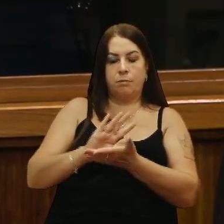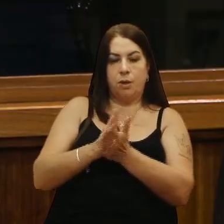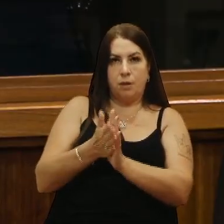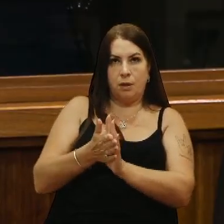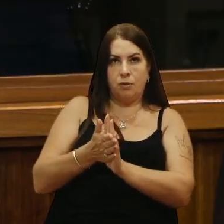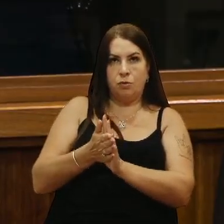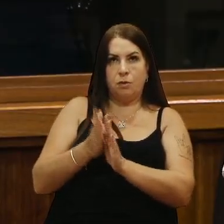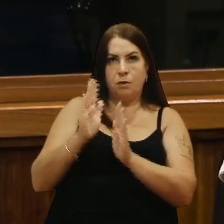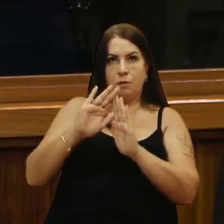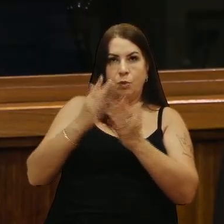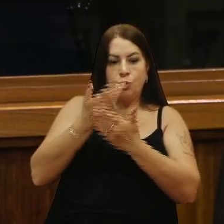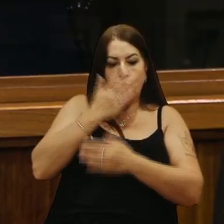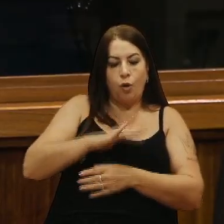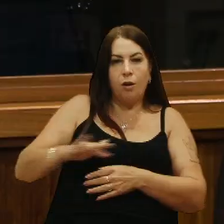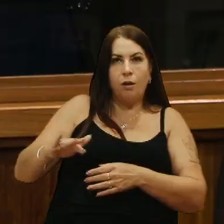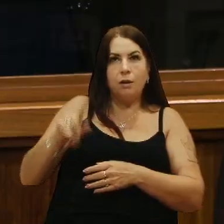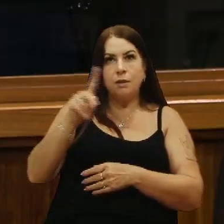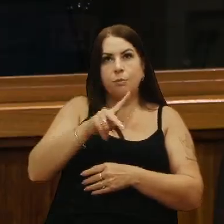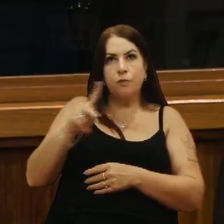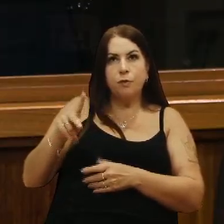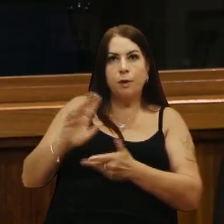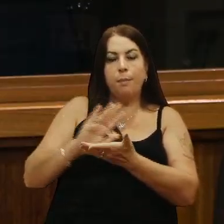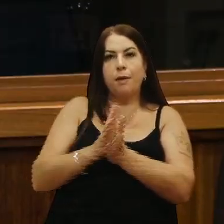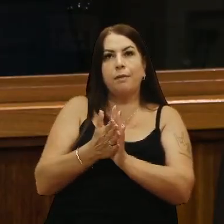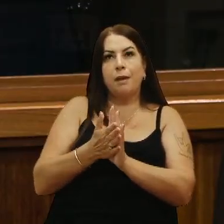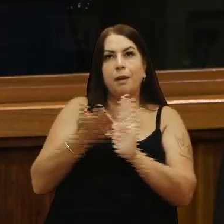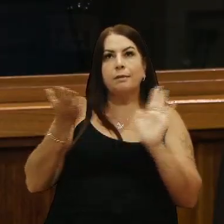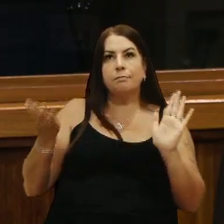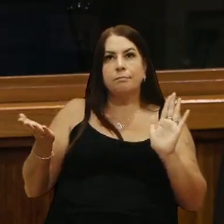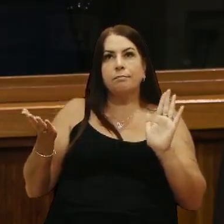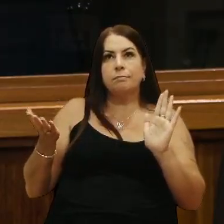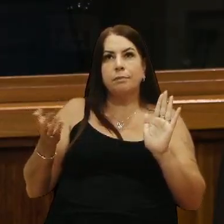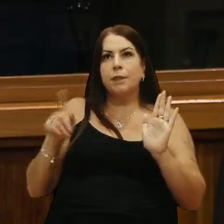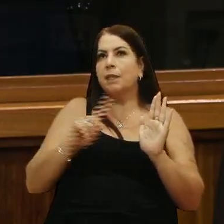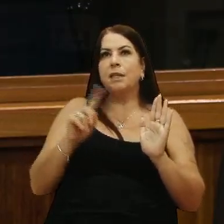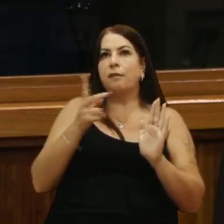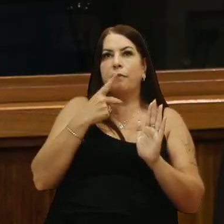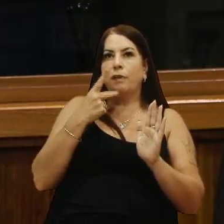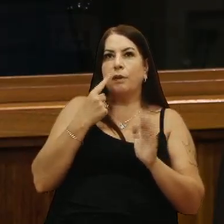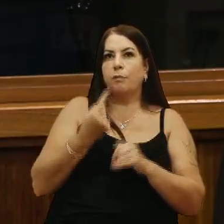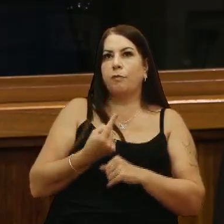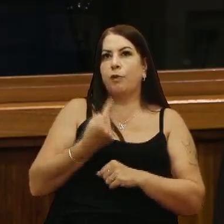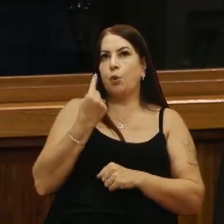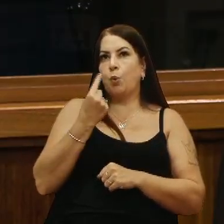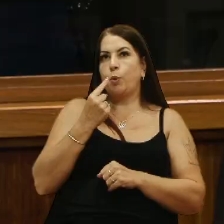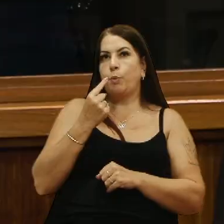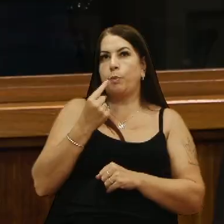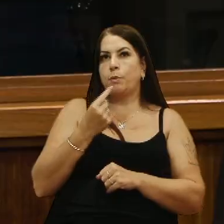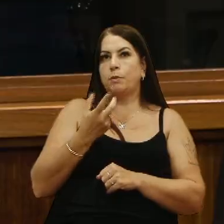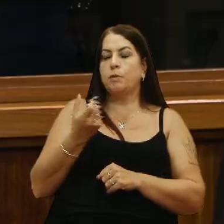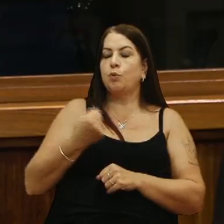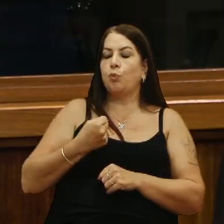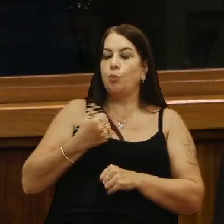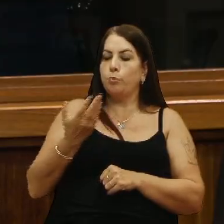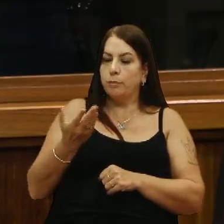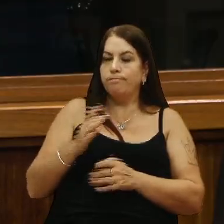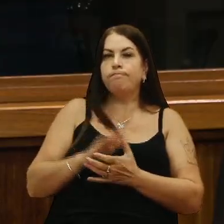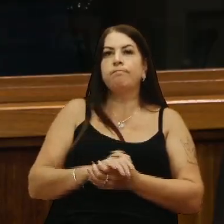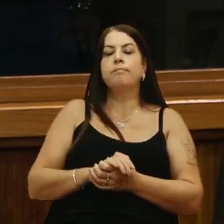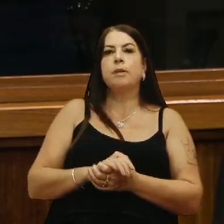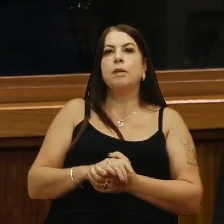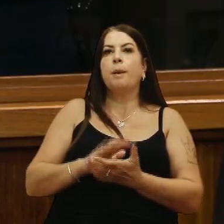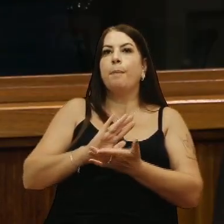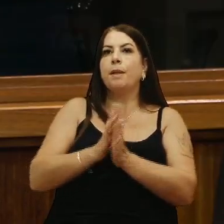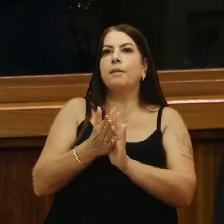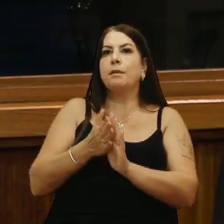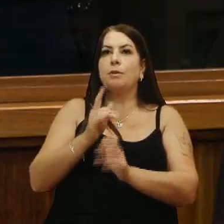numa creche, essa professora foi morta, mas ninguém comentou porque foi uma. São números, né? E que foi morta